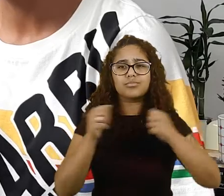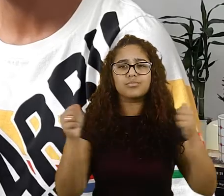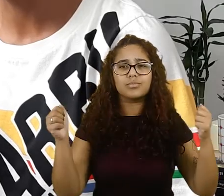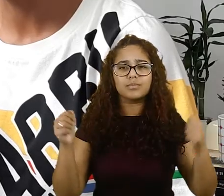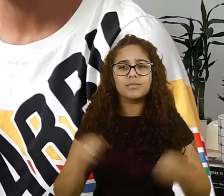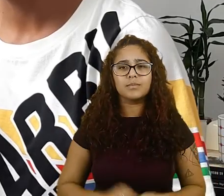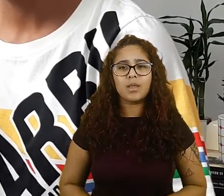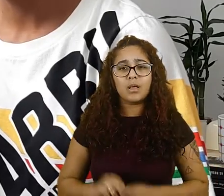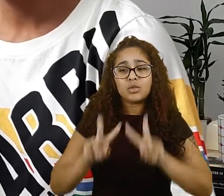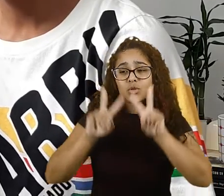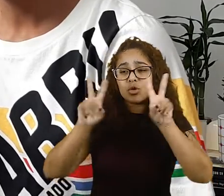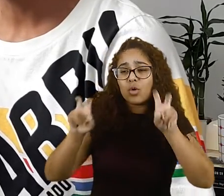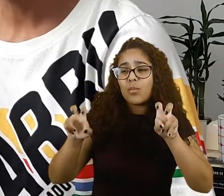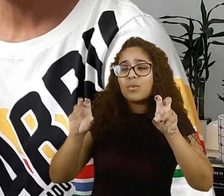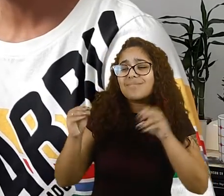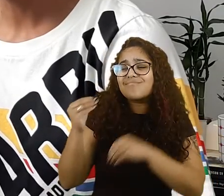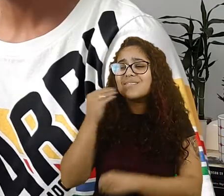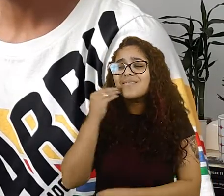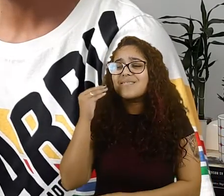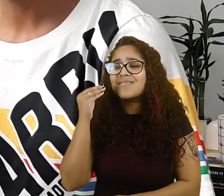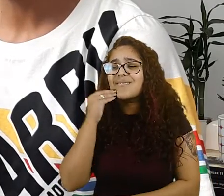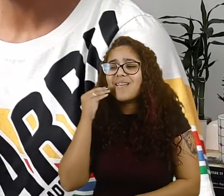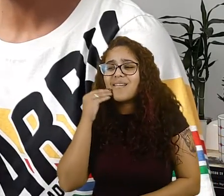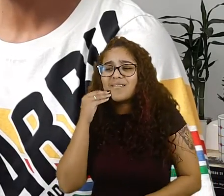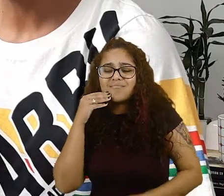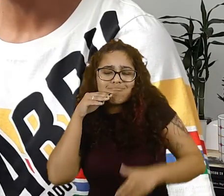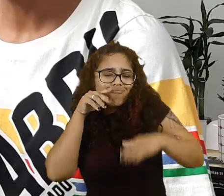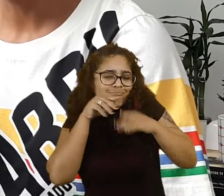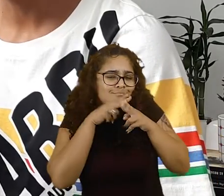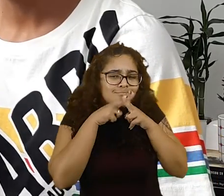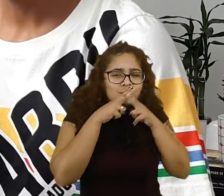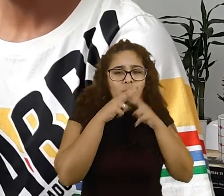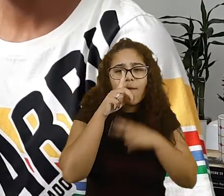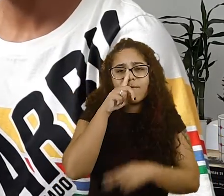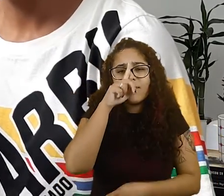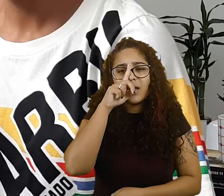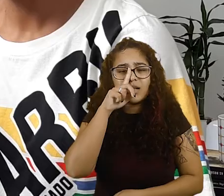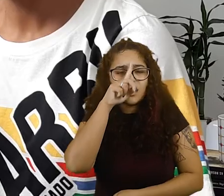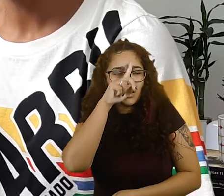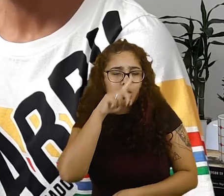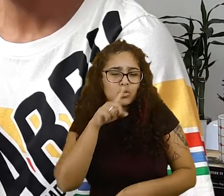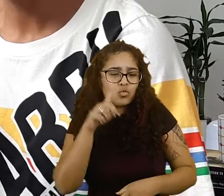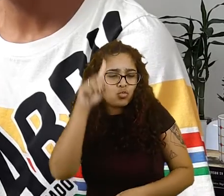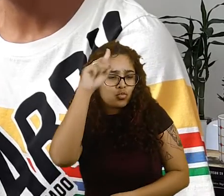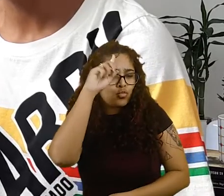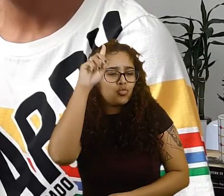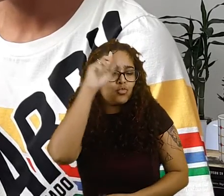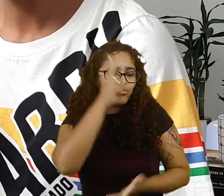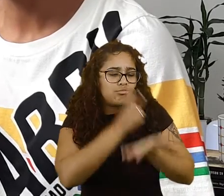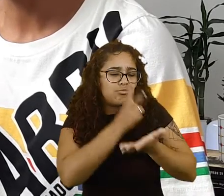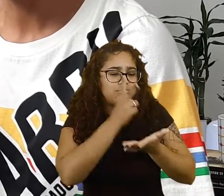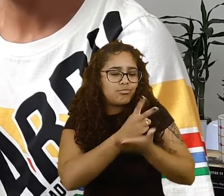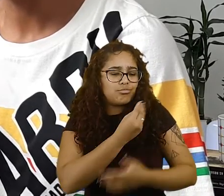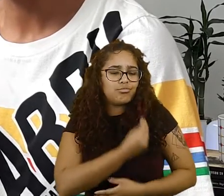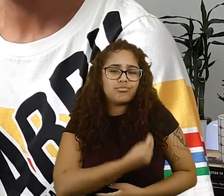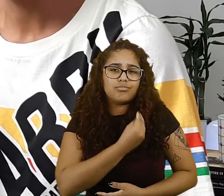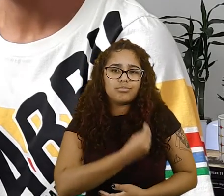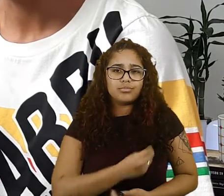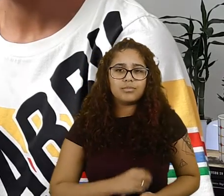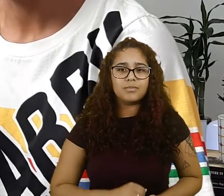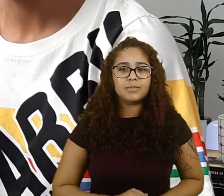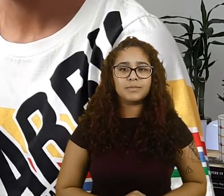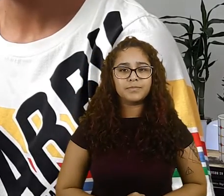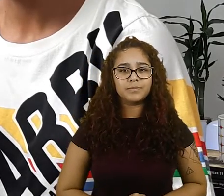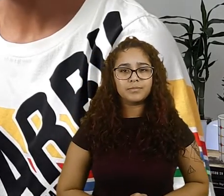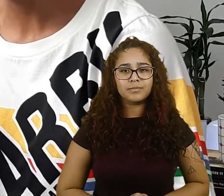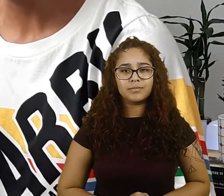janelas abertas. É sobre a tentativa de driblar o perigo, tocar, todos os dias, a continuidade da